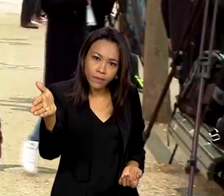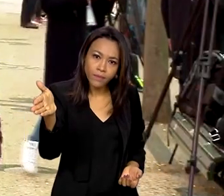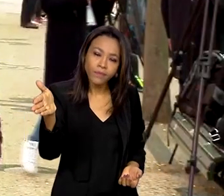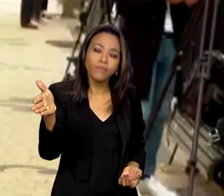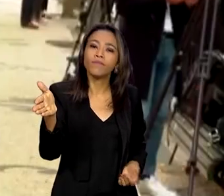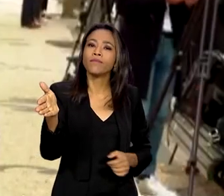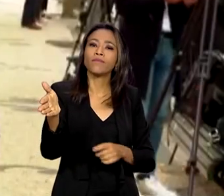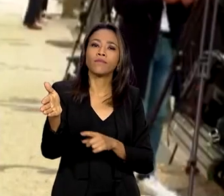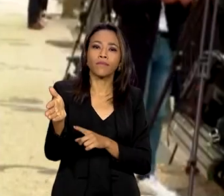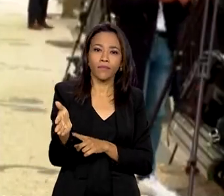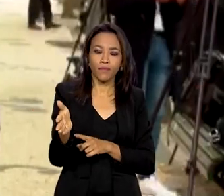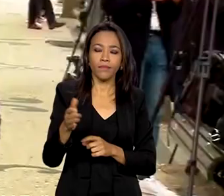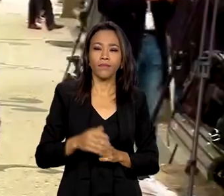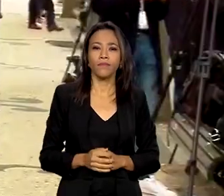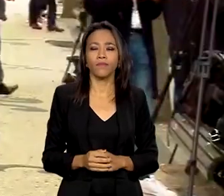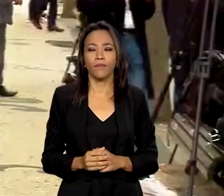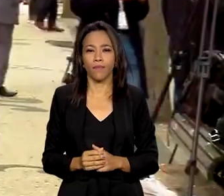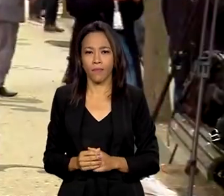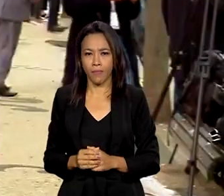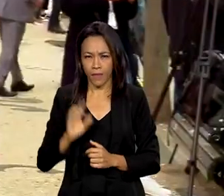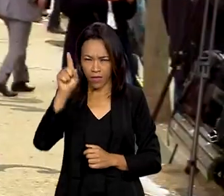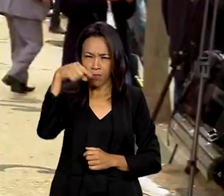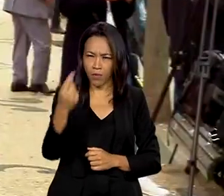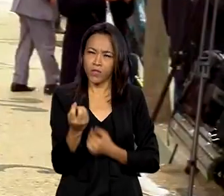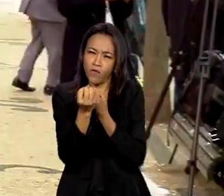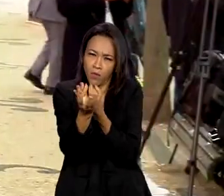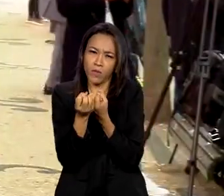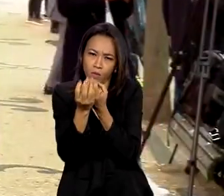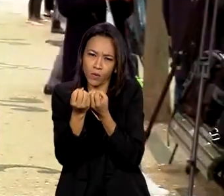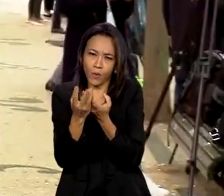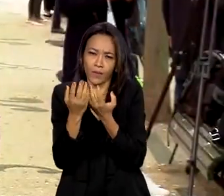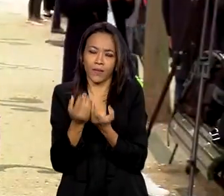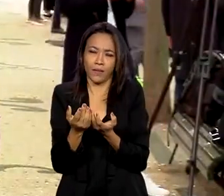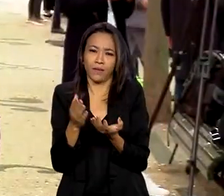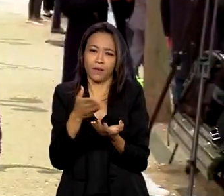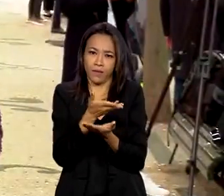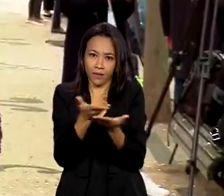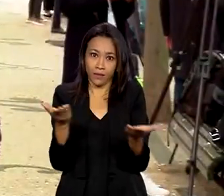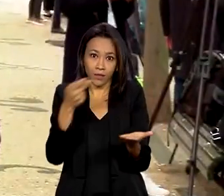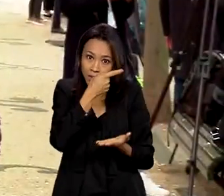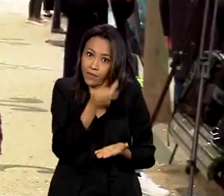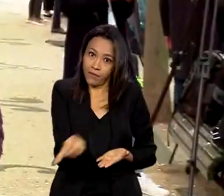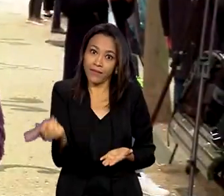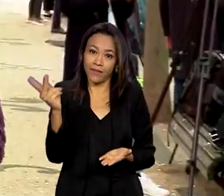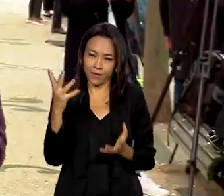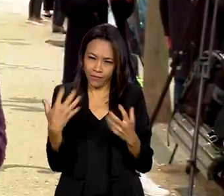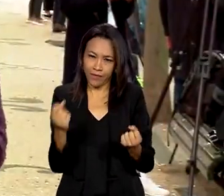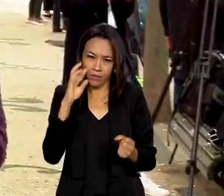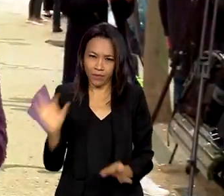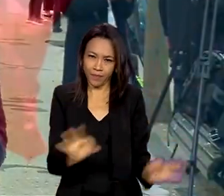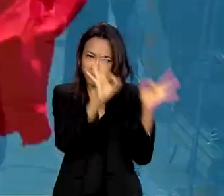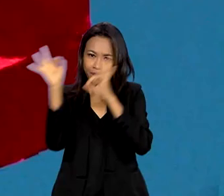uma reportagem com mais informações sobre essa visita aqui a Portugal. Vamos assistir.